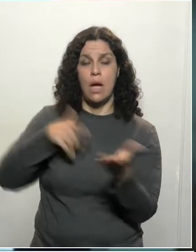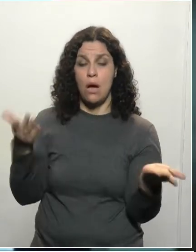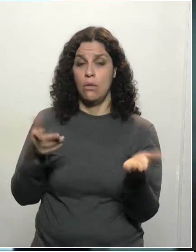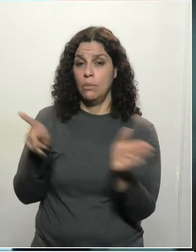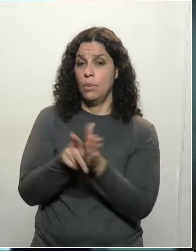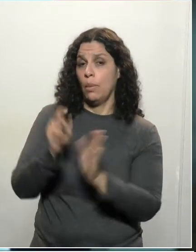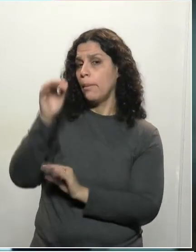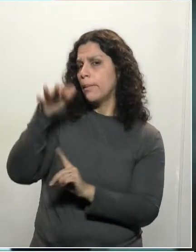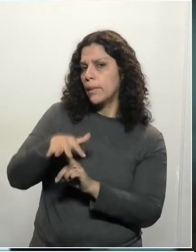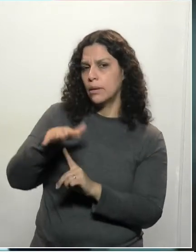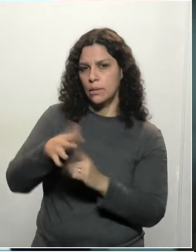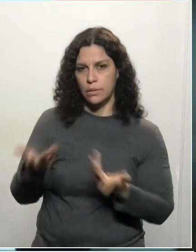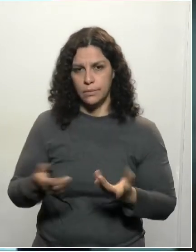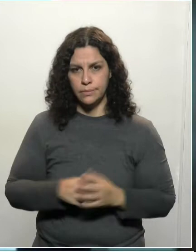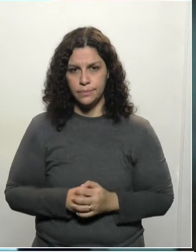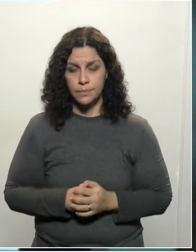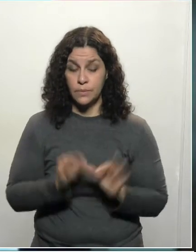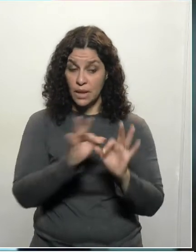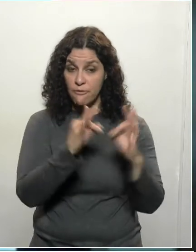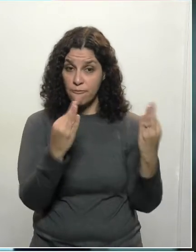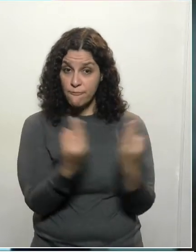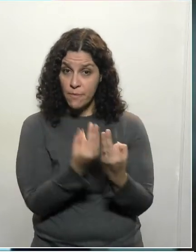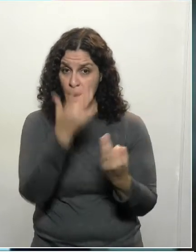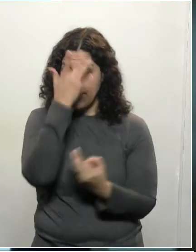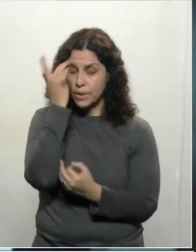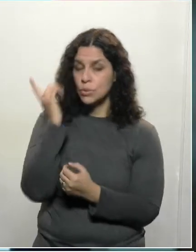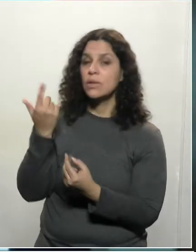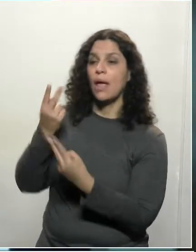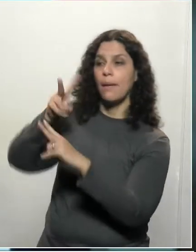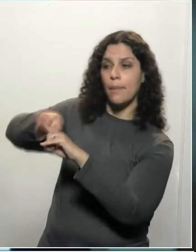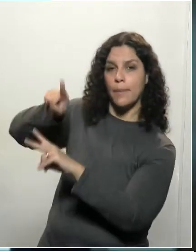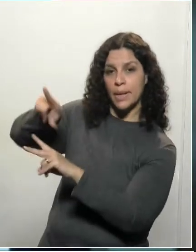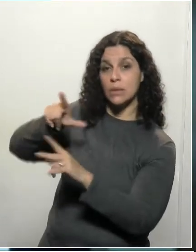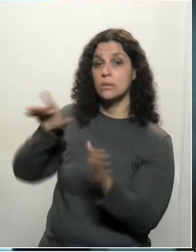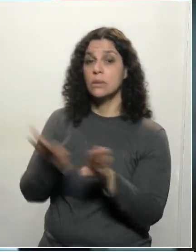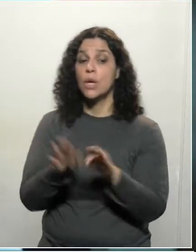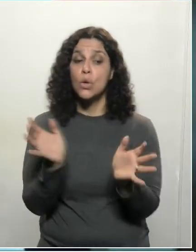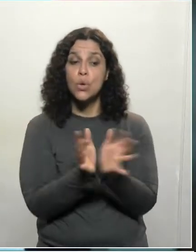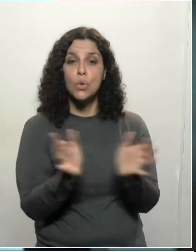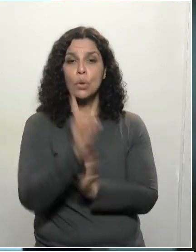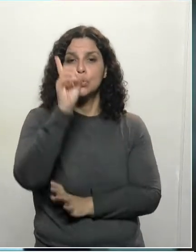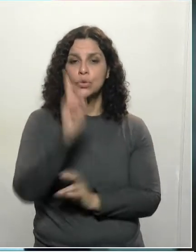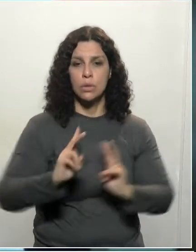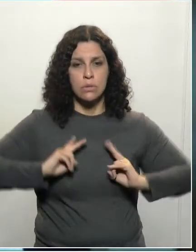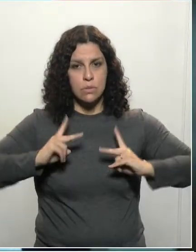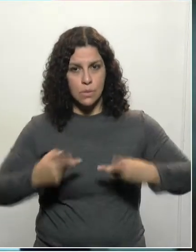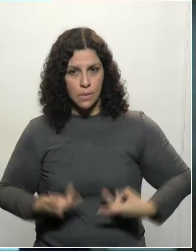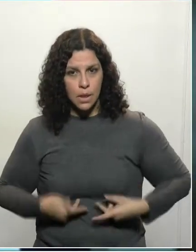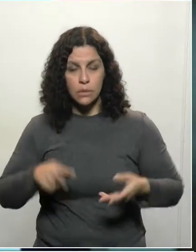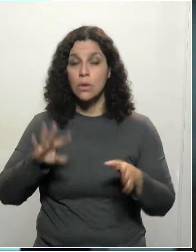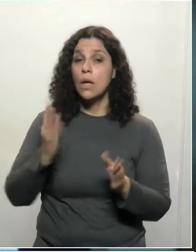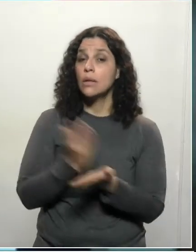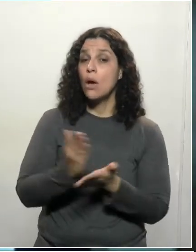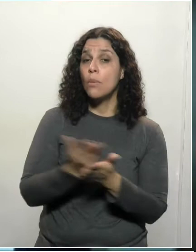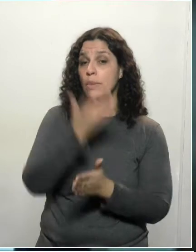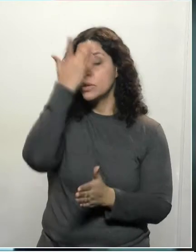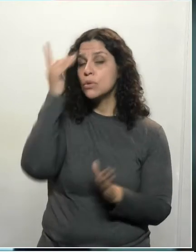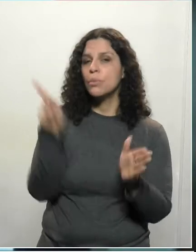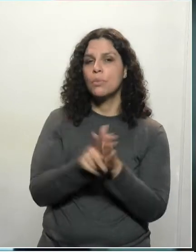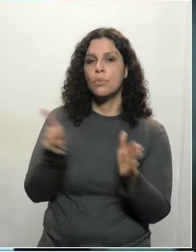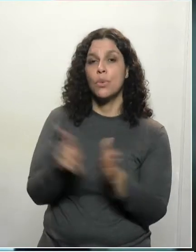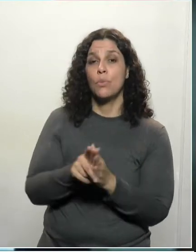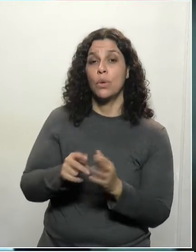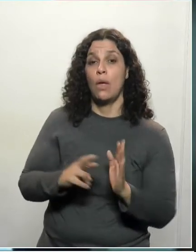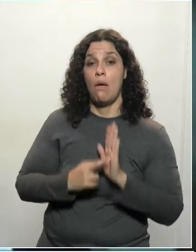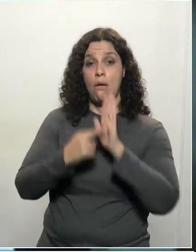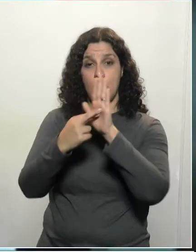como eu acabei de dizer. Familiares de presos, entidades de direitos humanos e representantes de servidores do sistema penitenciário